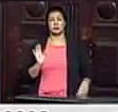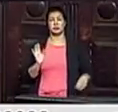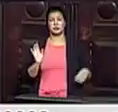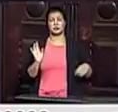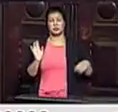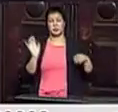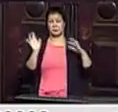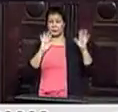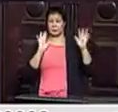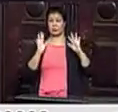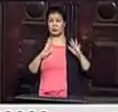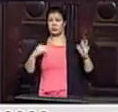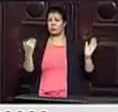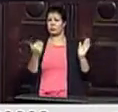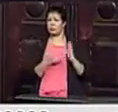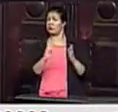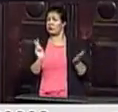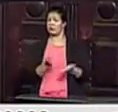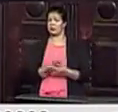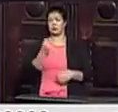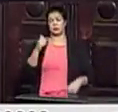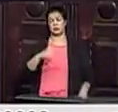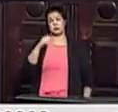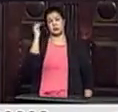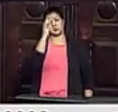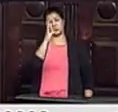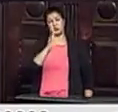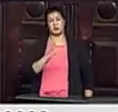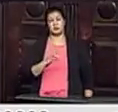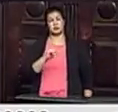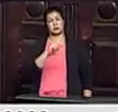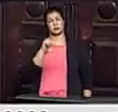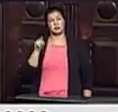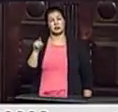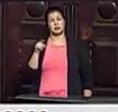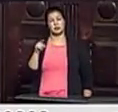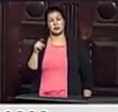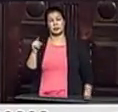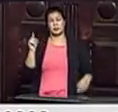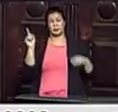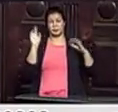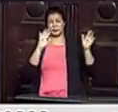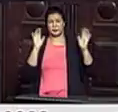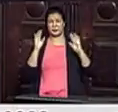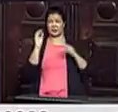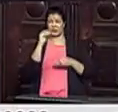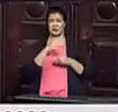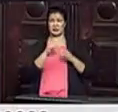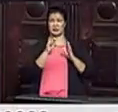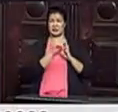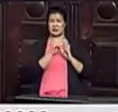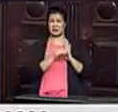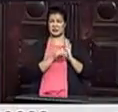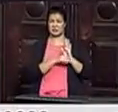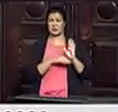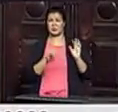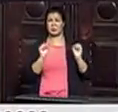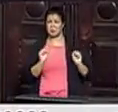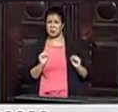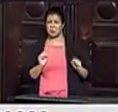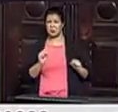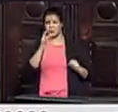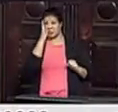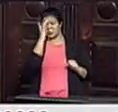está acontecendo no Brasil, você ressuscitar um sistema que pode ter críticos e